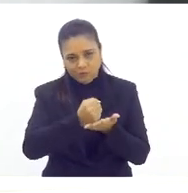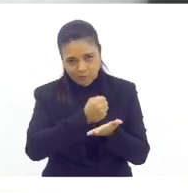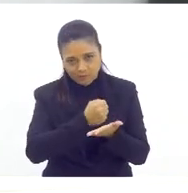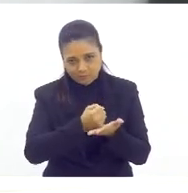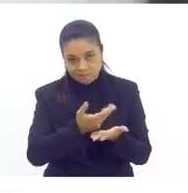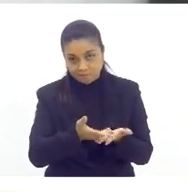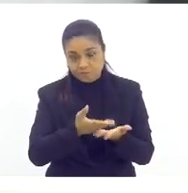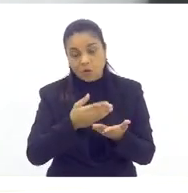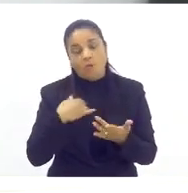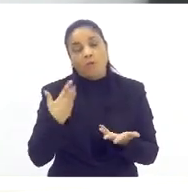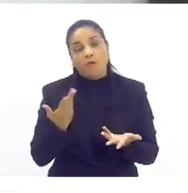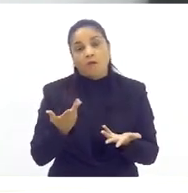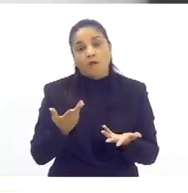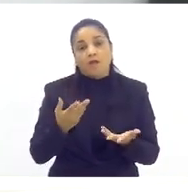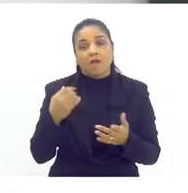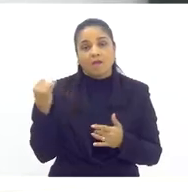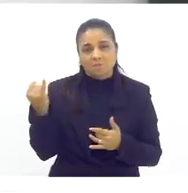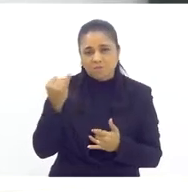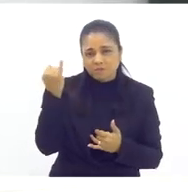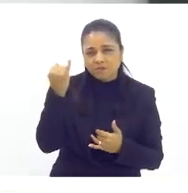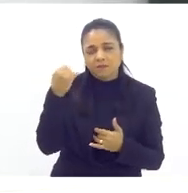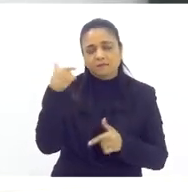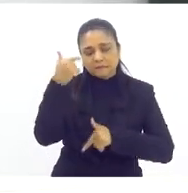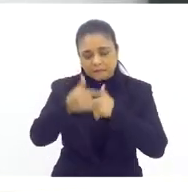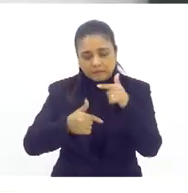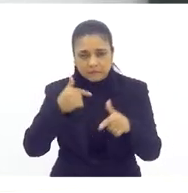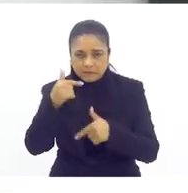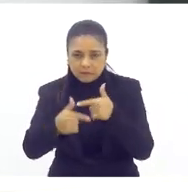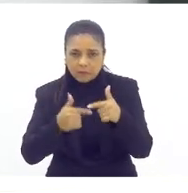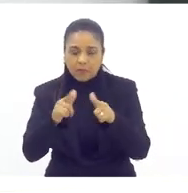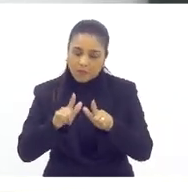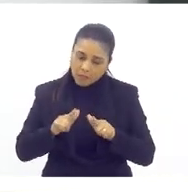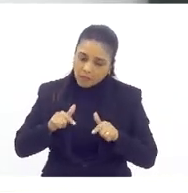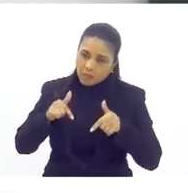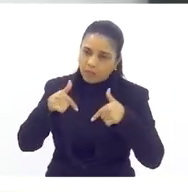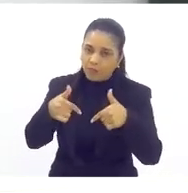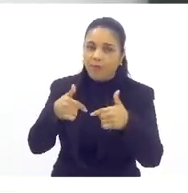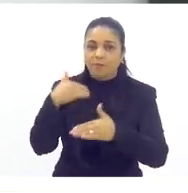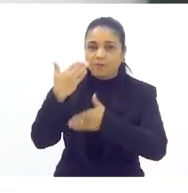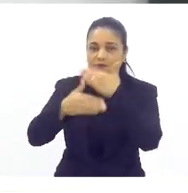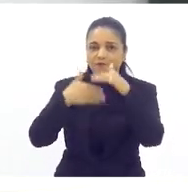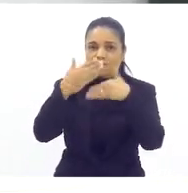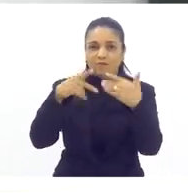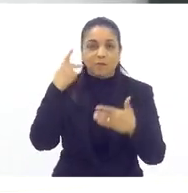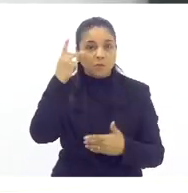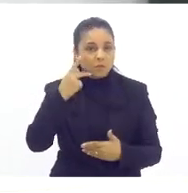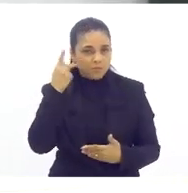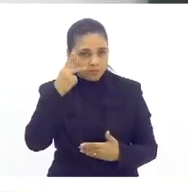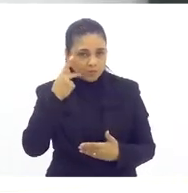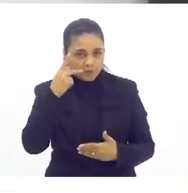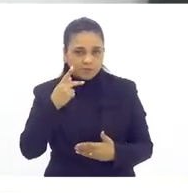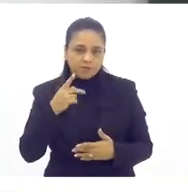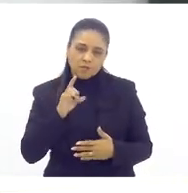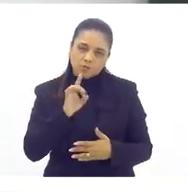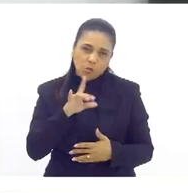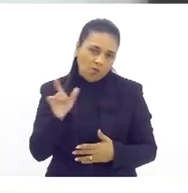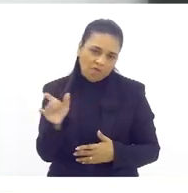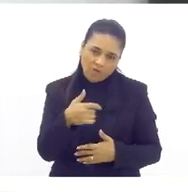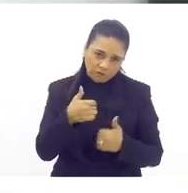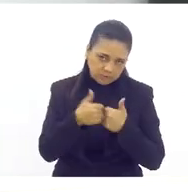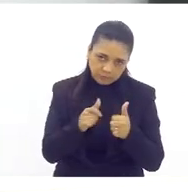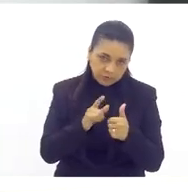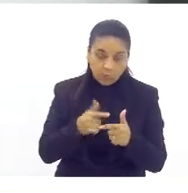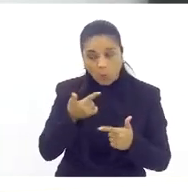que a gente possa também trabalhar e atuar para desenvolver outras políticas né além do vale transporte para